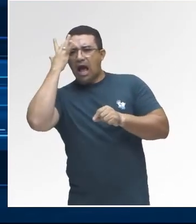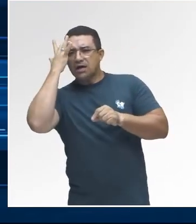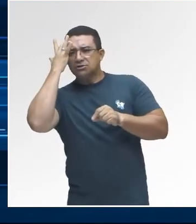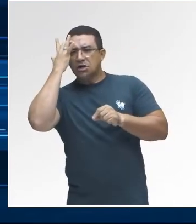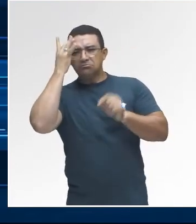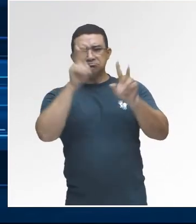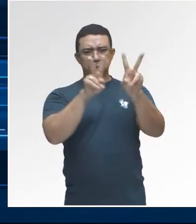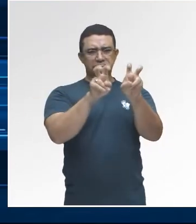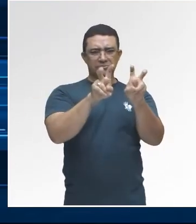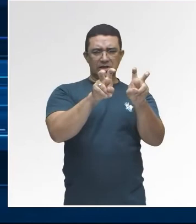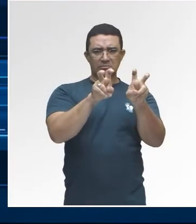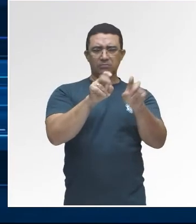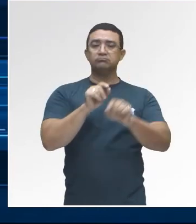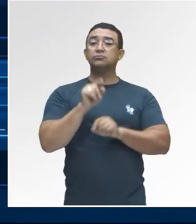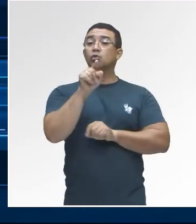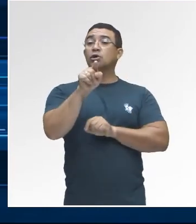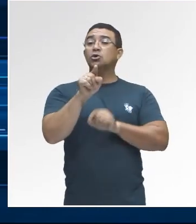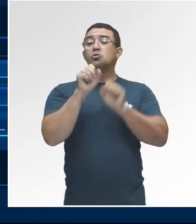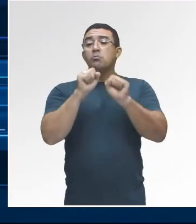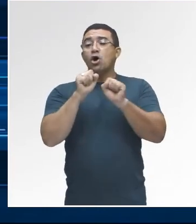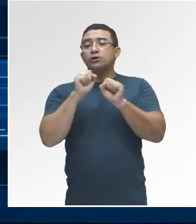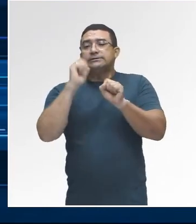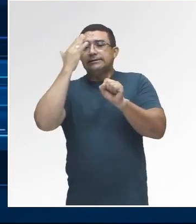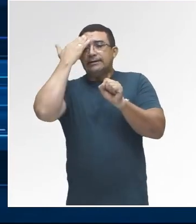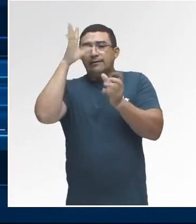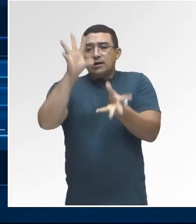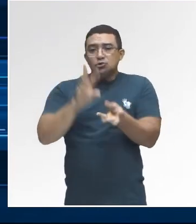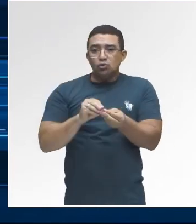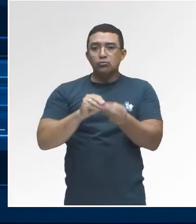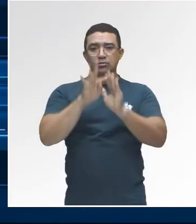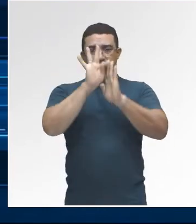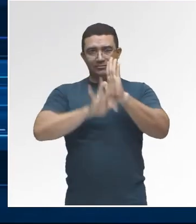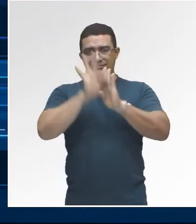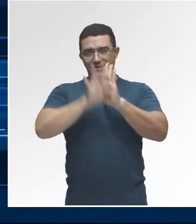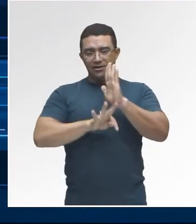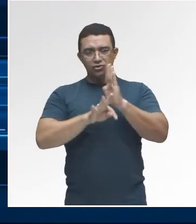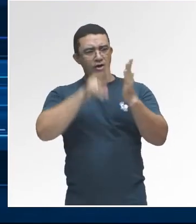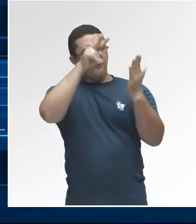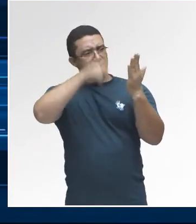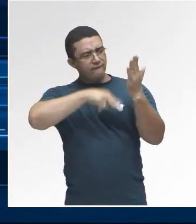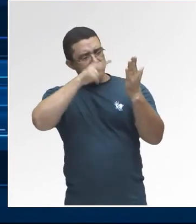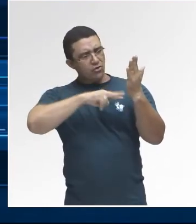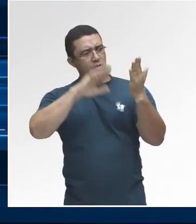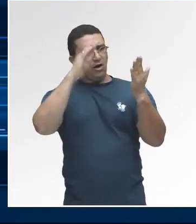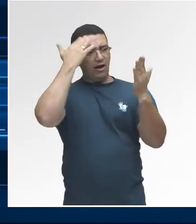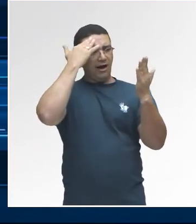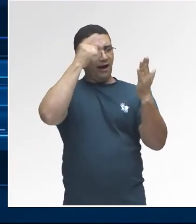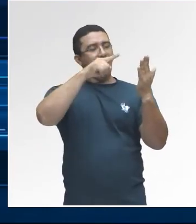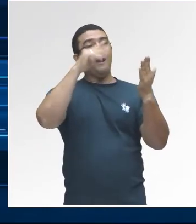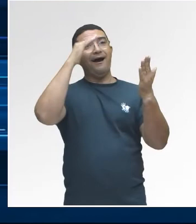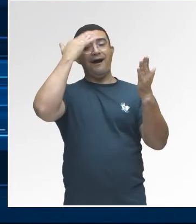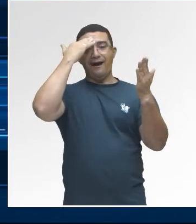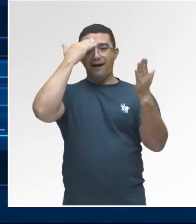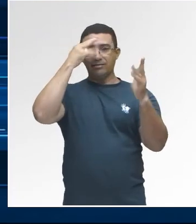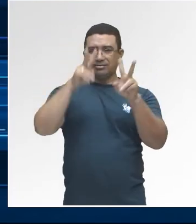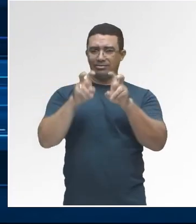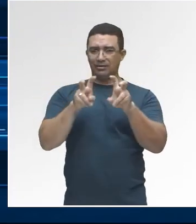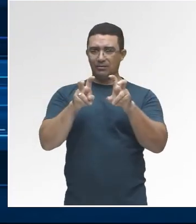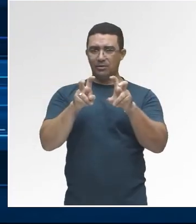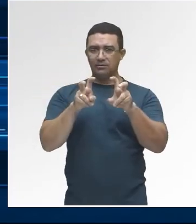O que você pode concluir a respeito do que você viu no texto, do que você já conhece? O que você pode